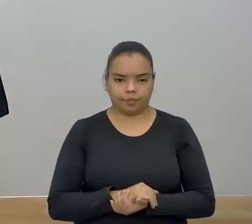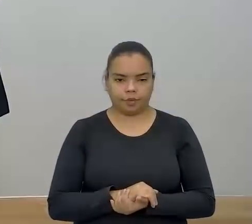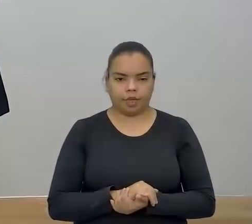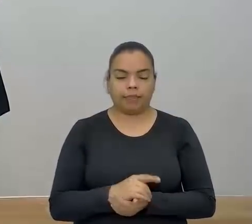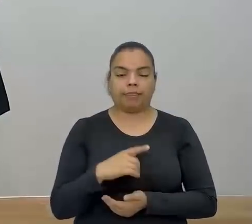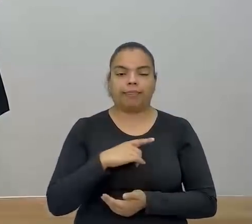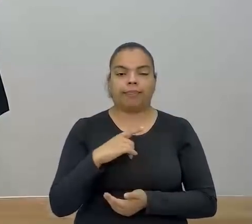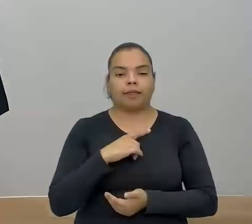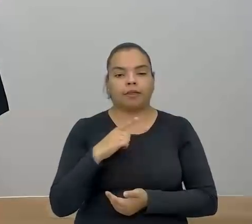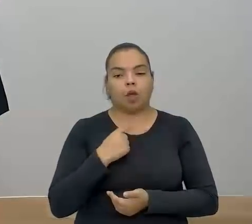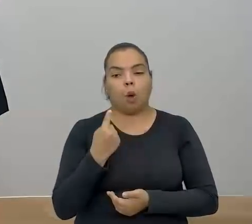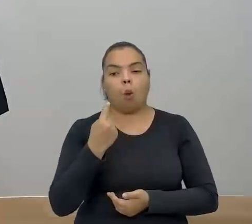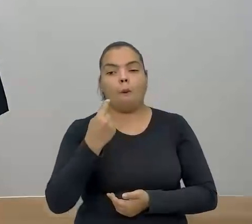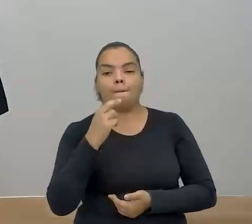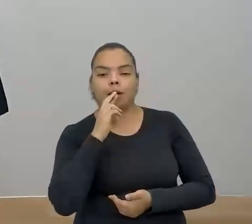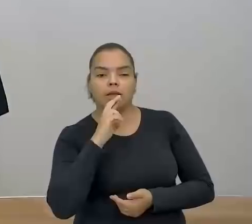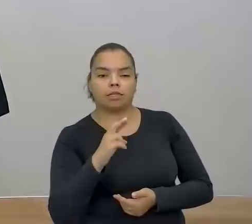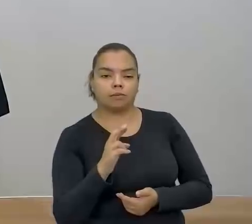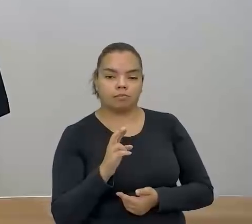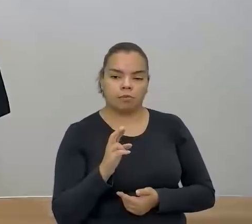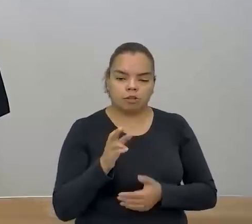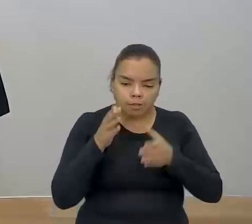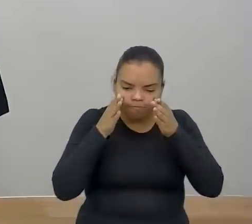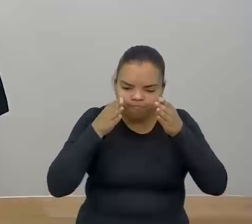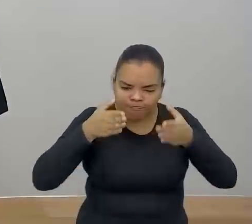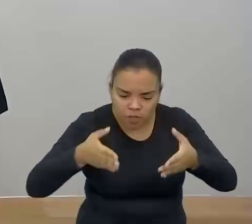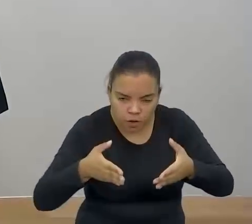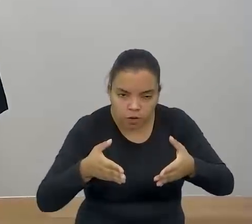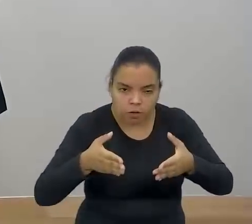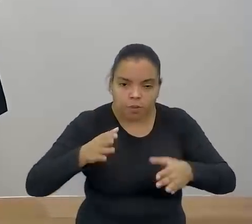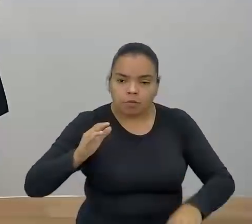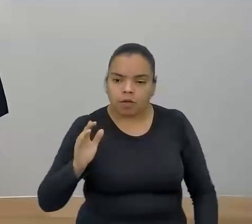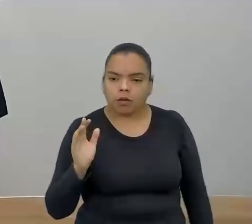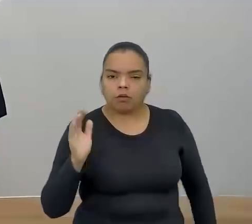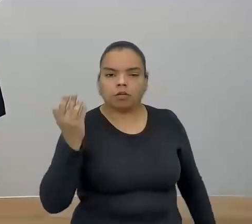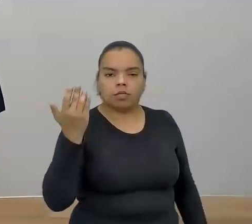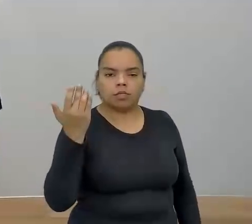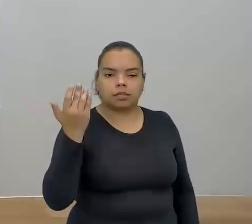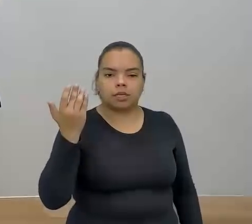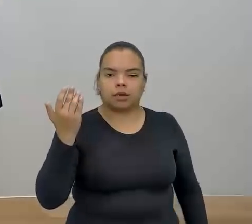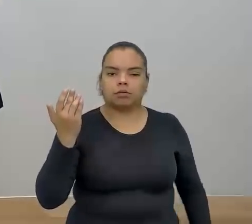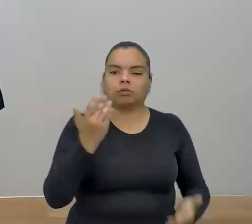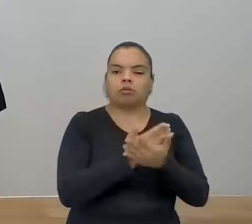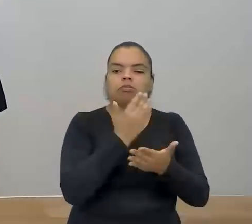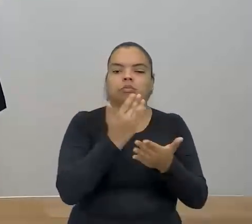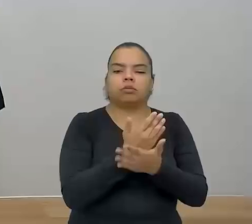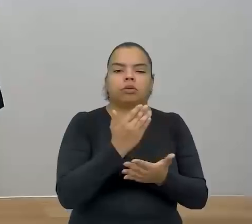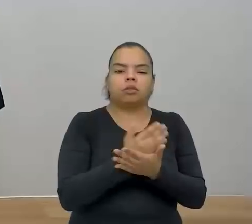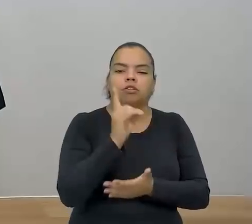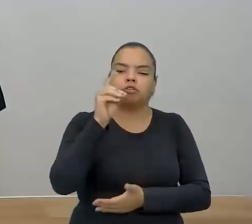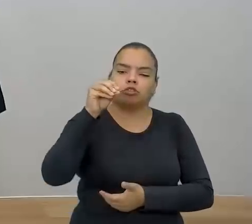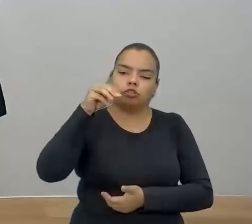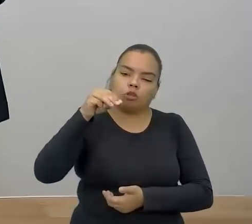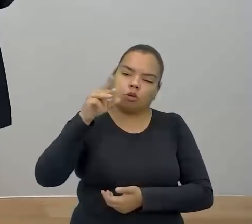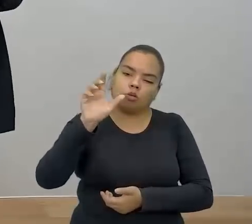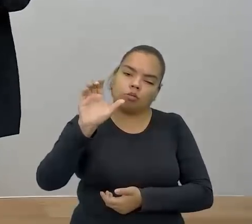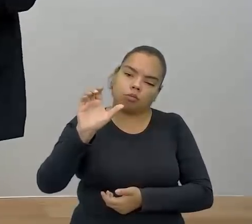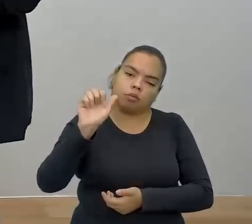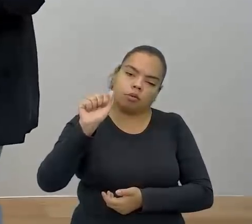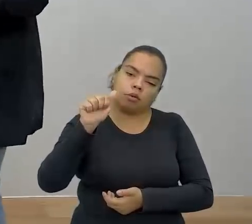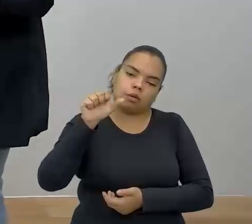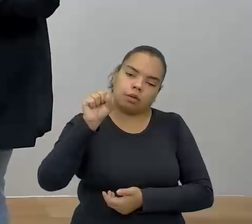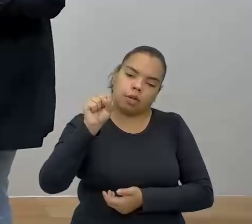Existe uma resposta fechada, certa, para o que aconteceu ali no enredo, né, do livro? Existe,